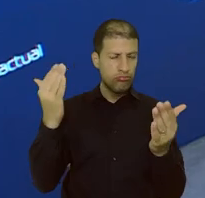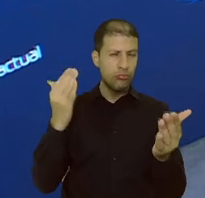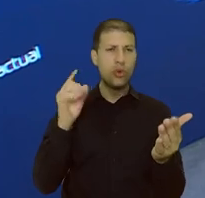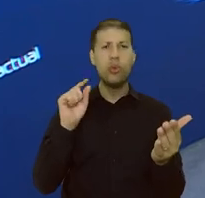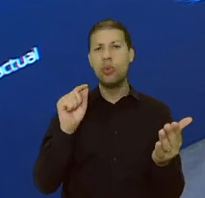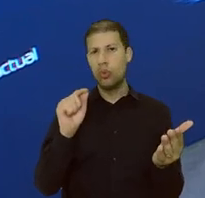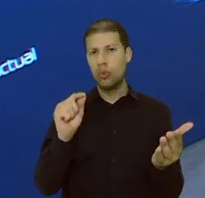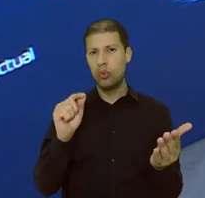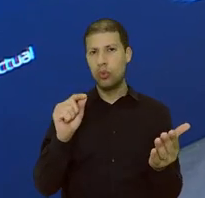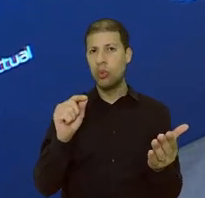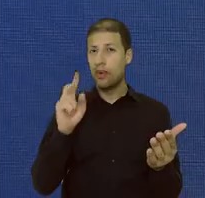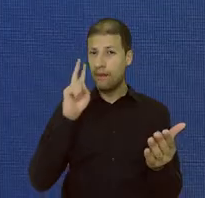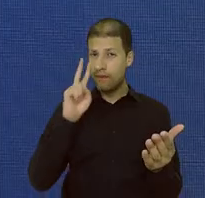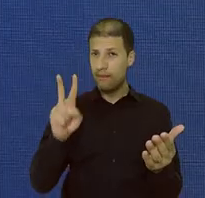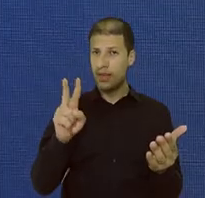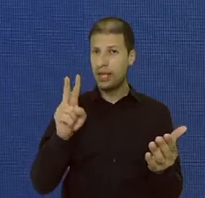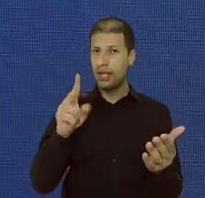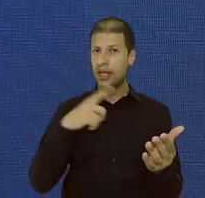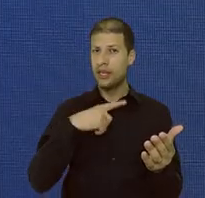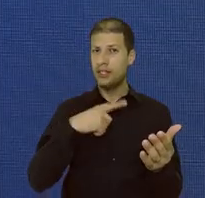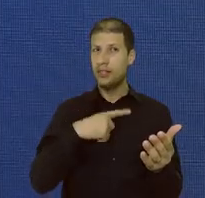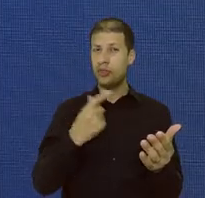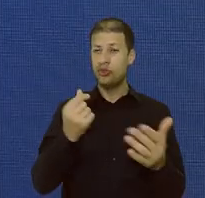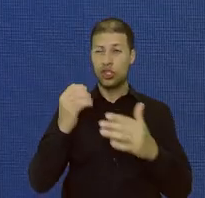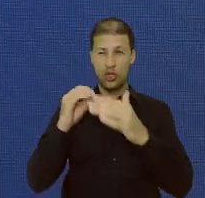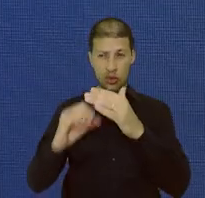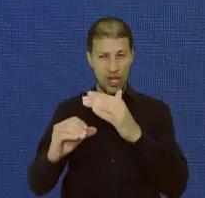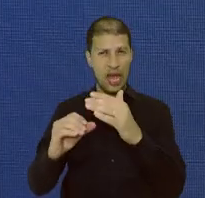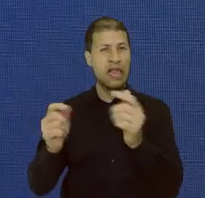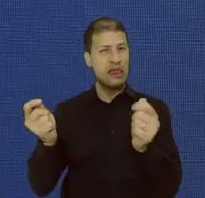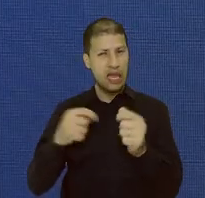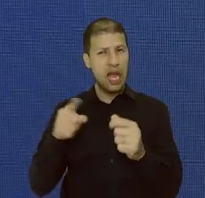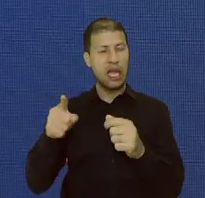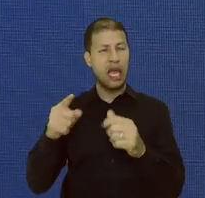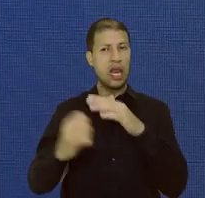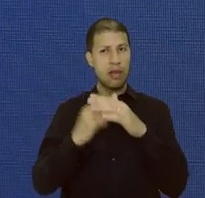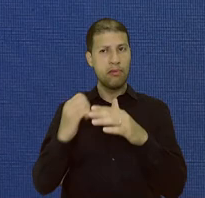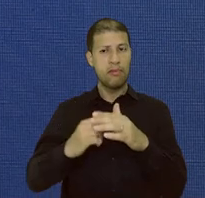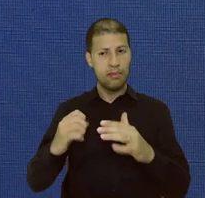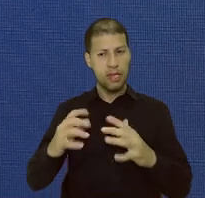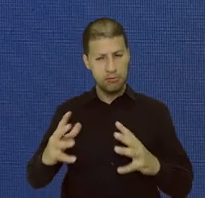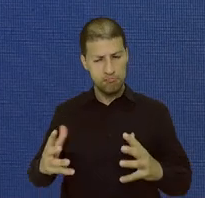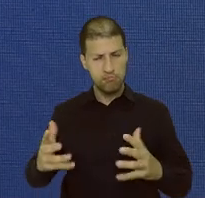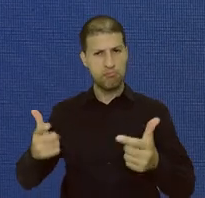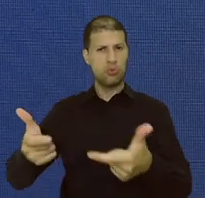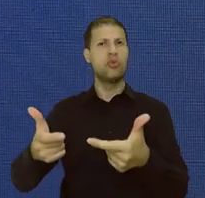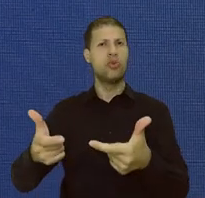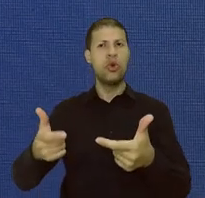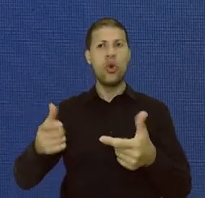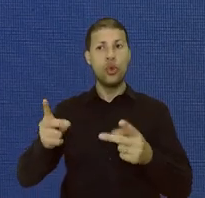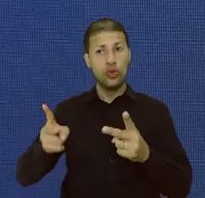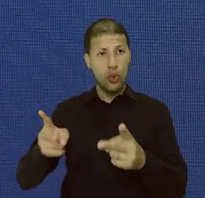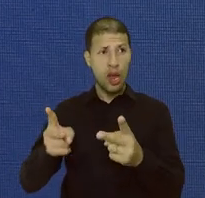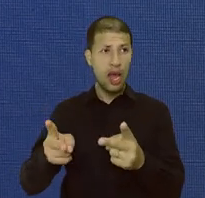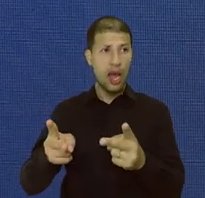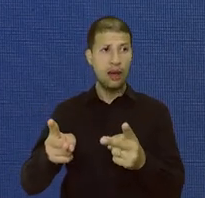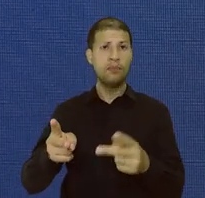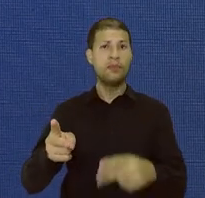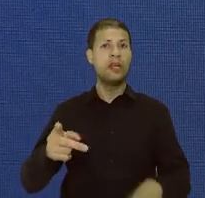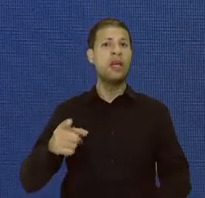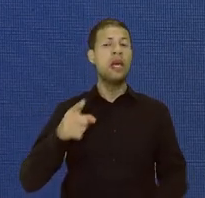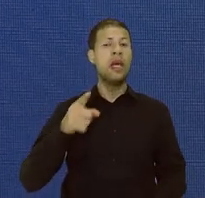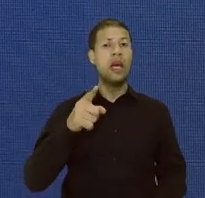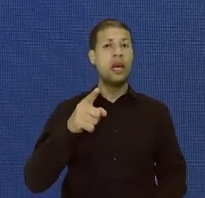enxergasse o nosso cheque é o suficiente para aquela empresa se perpetuar E você tem que